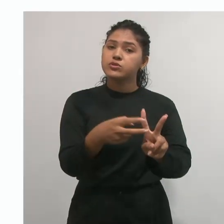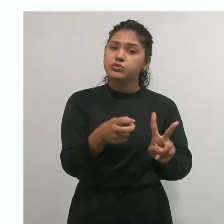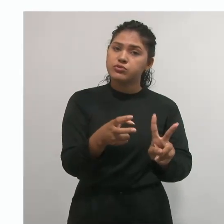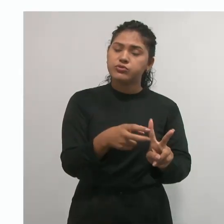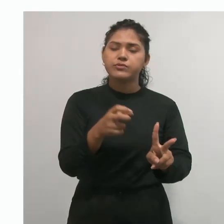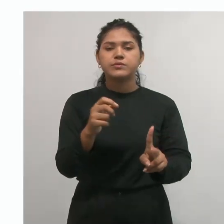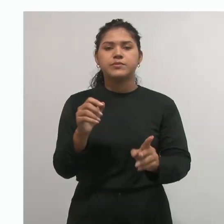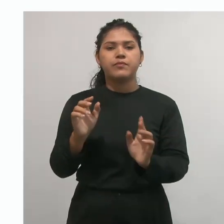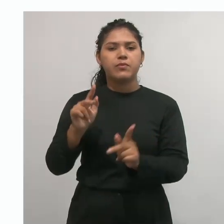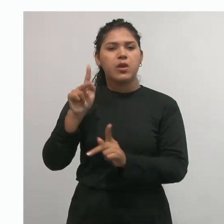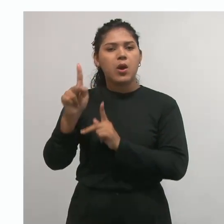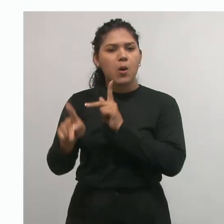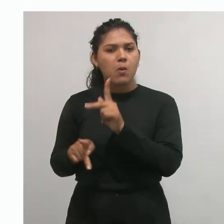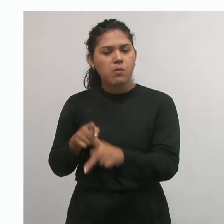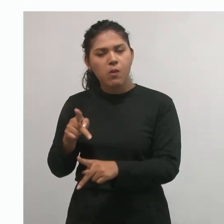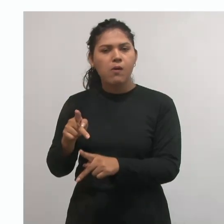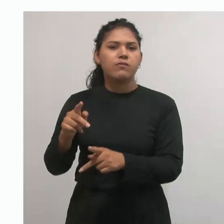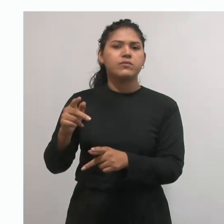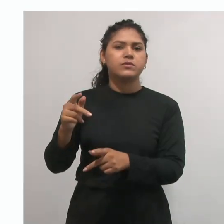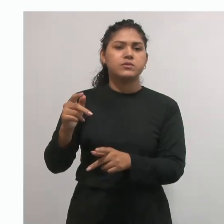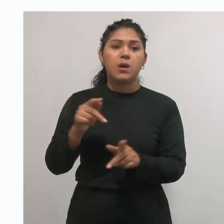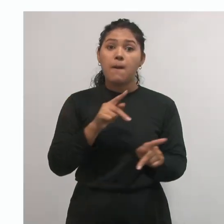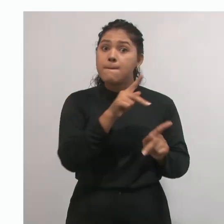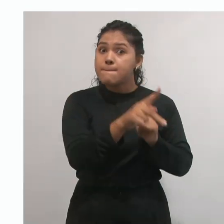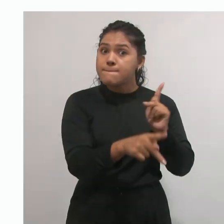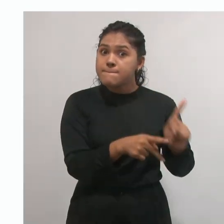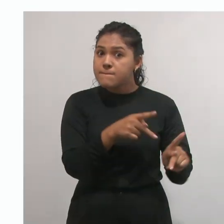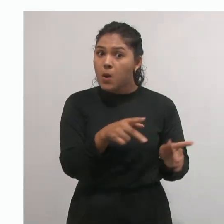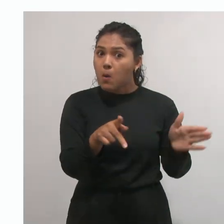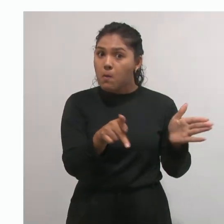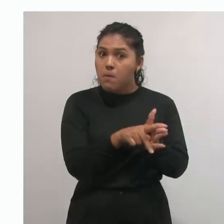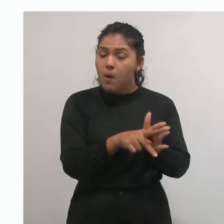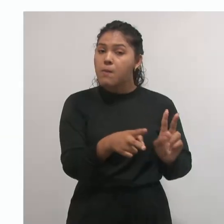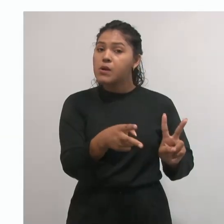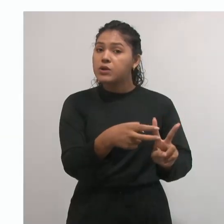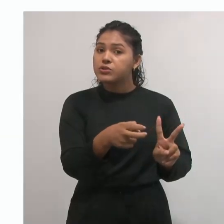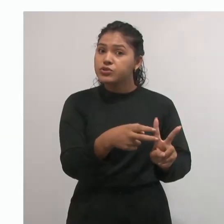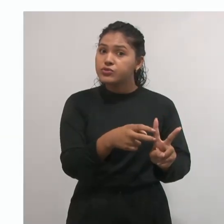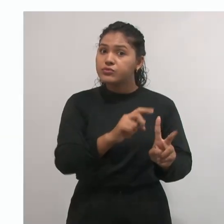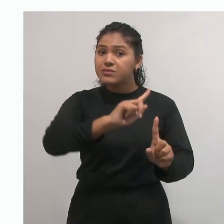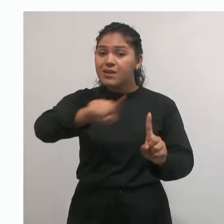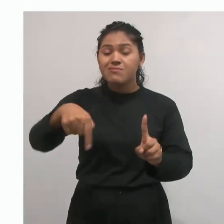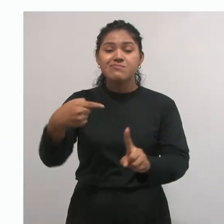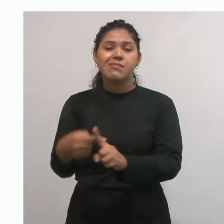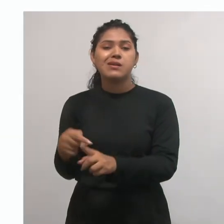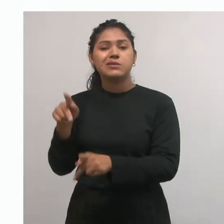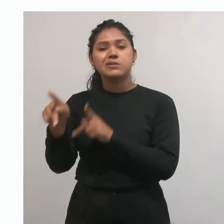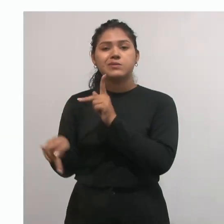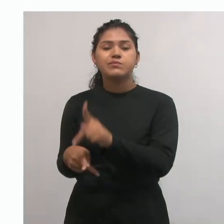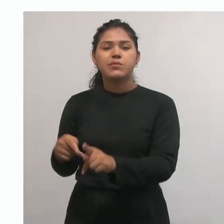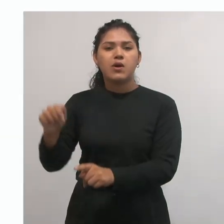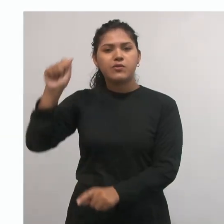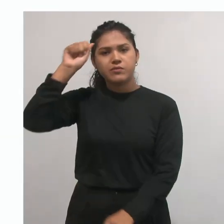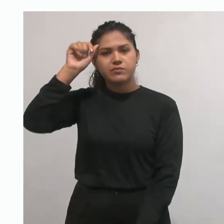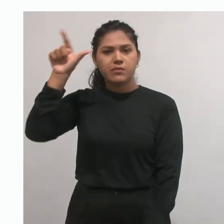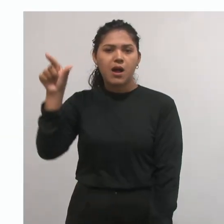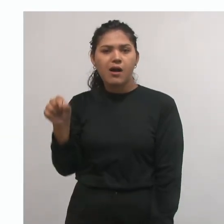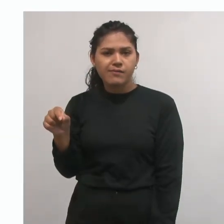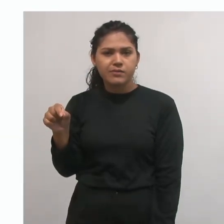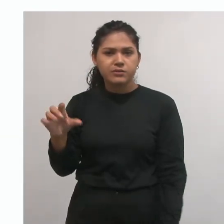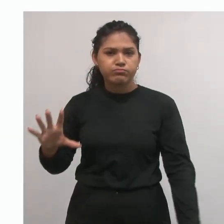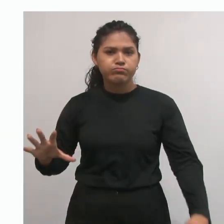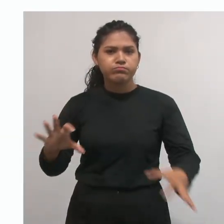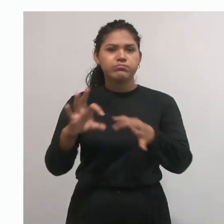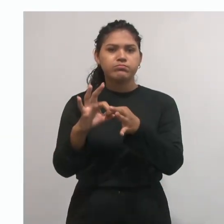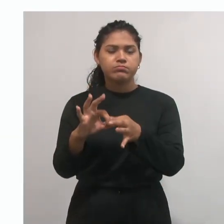indígenas, descendentes de asiáticos, além da raiz africana e europeia. Não é mudar